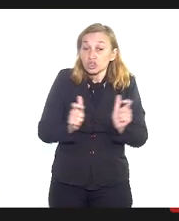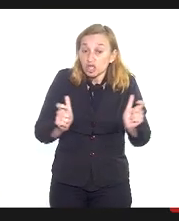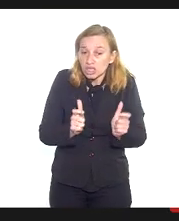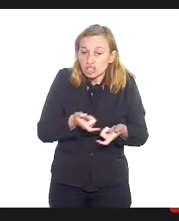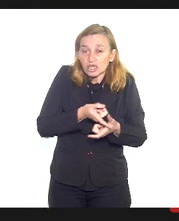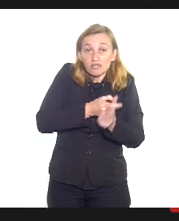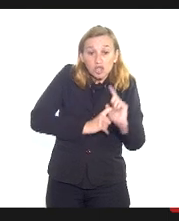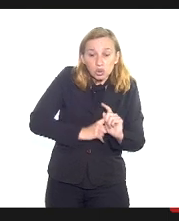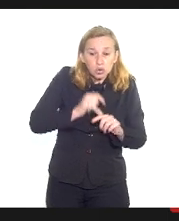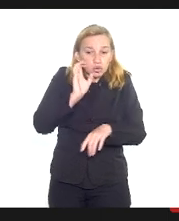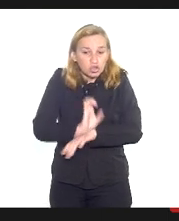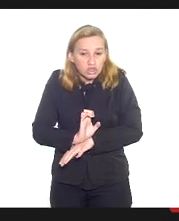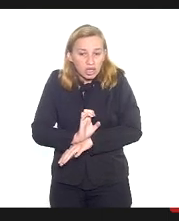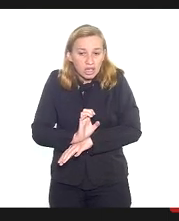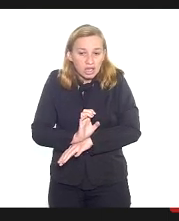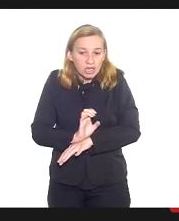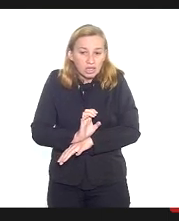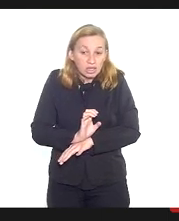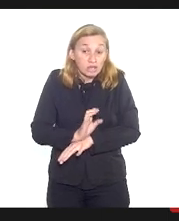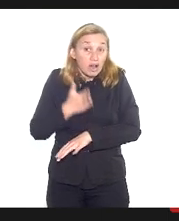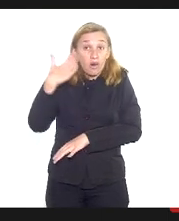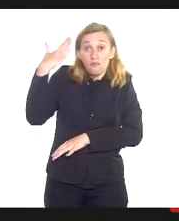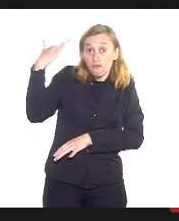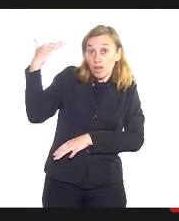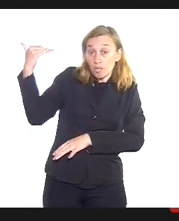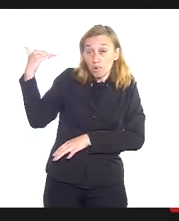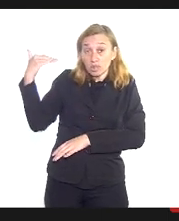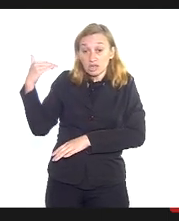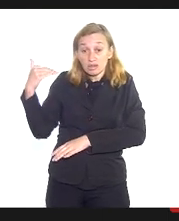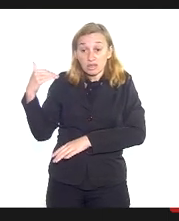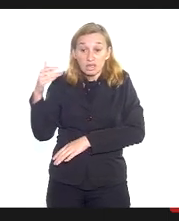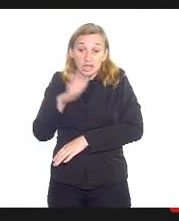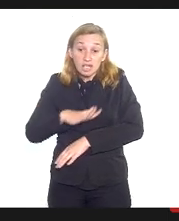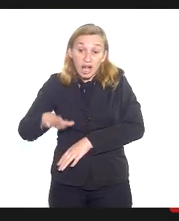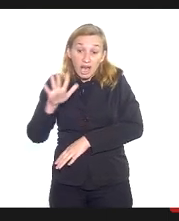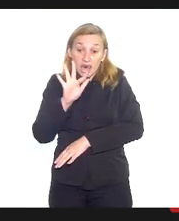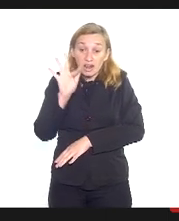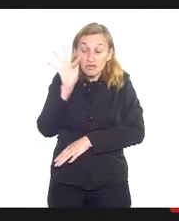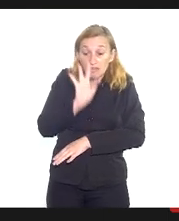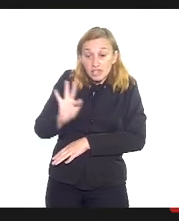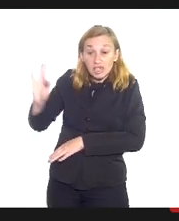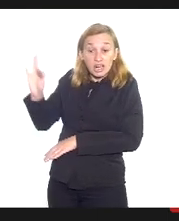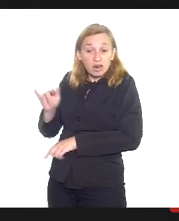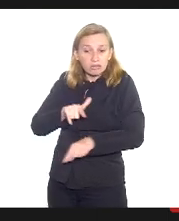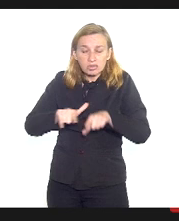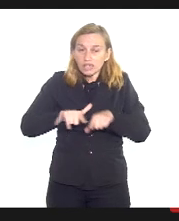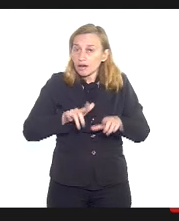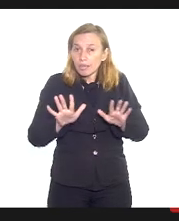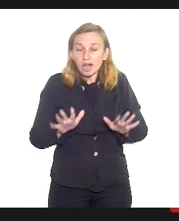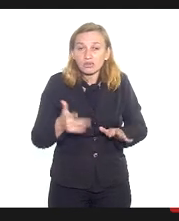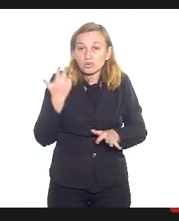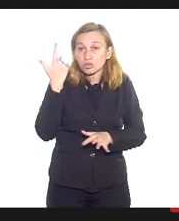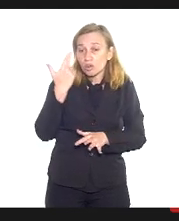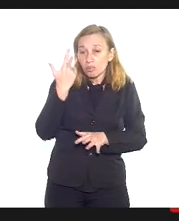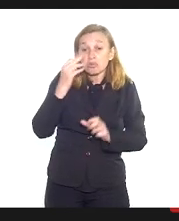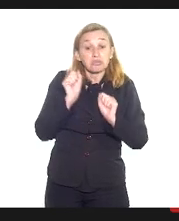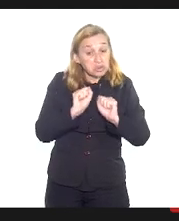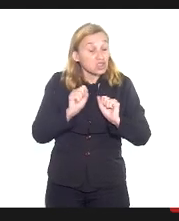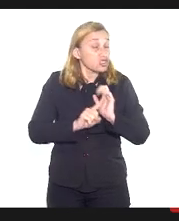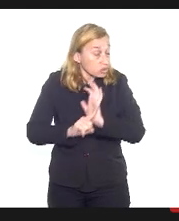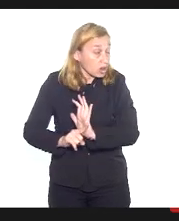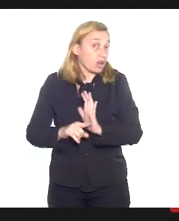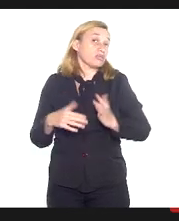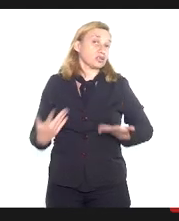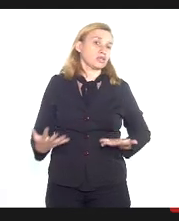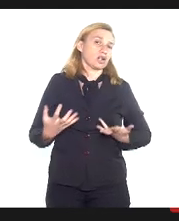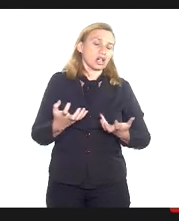Estado são figuras bem conhecidas na área federal e um trabalho comum poderia ajudar. Então,